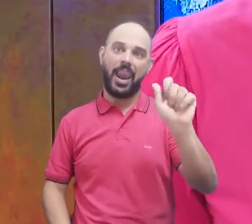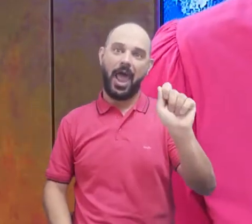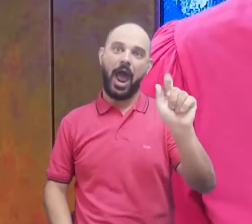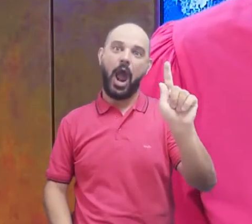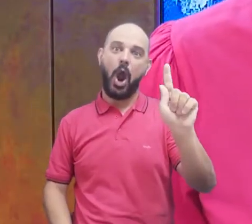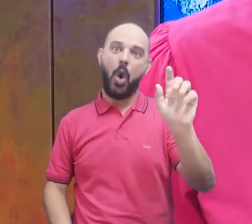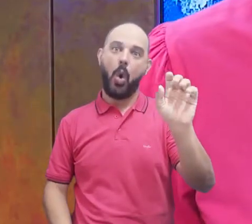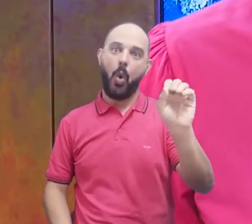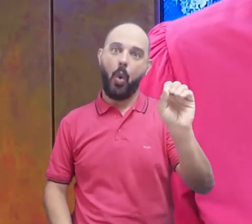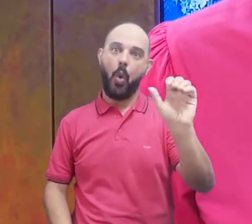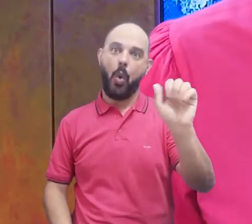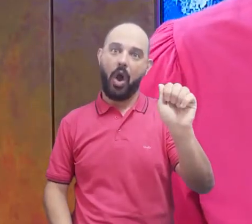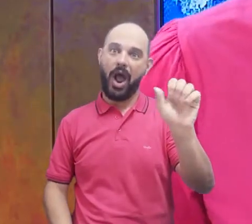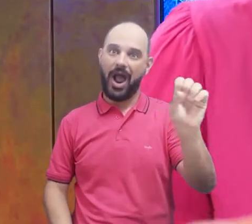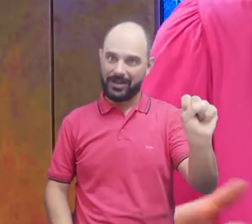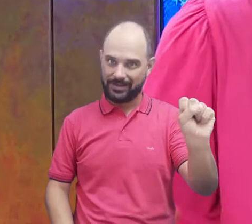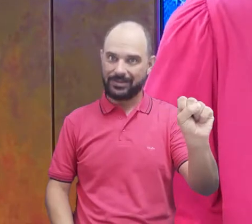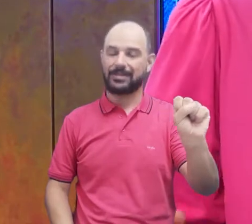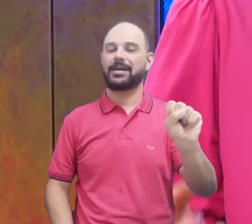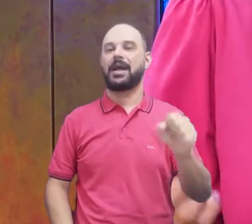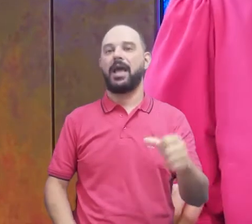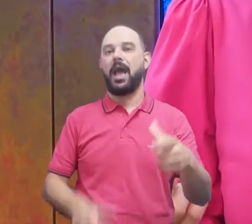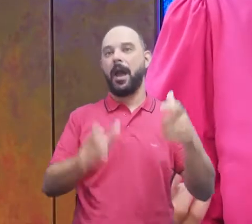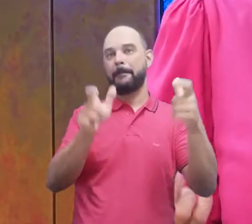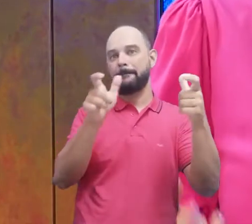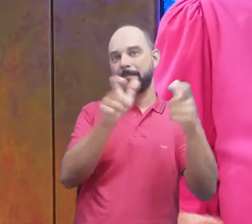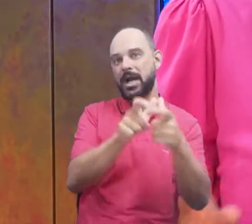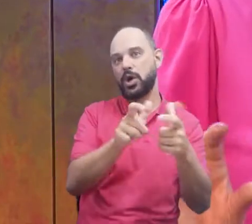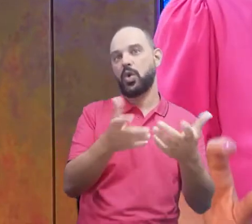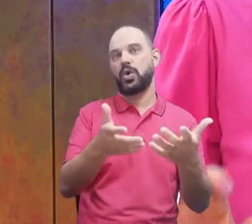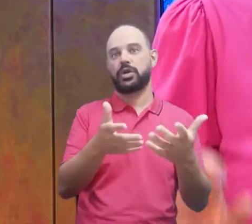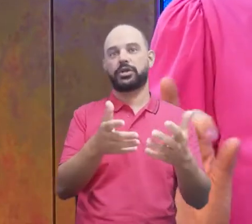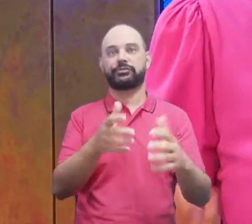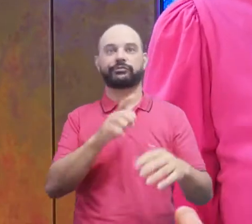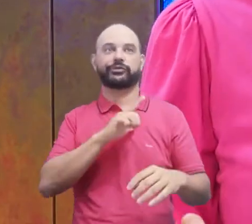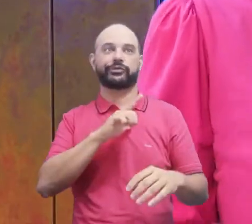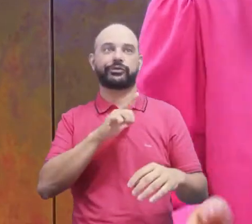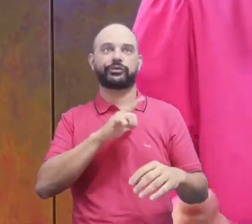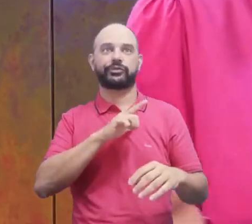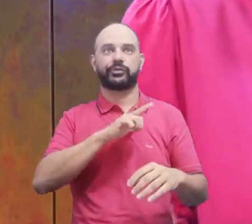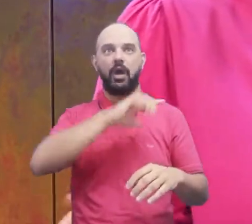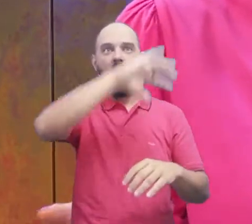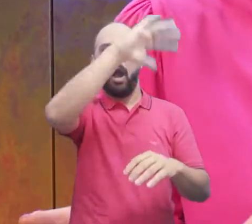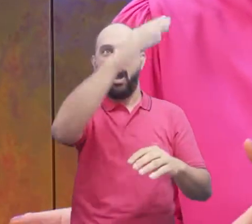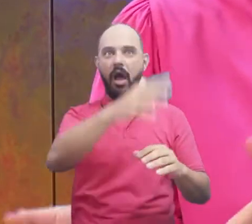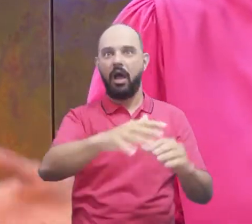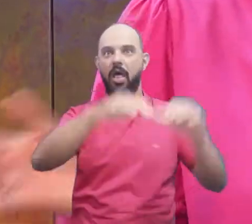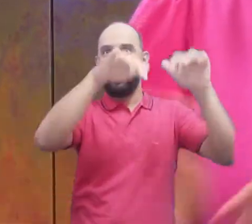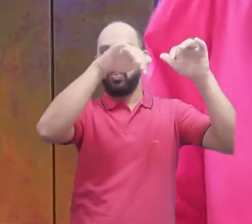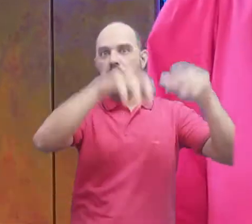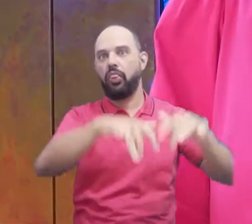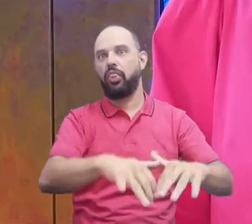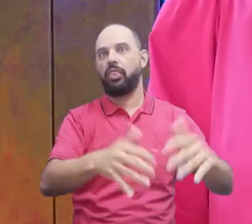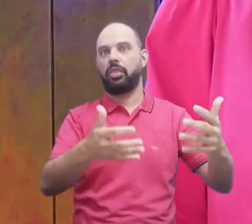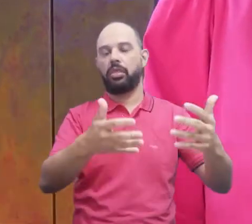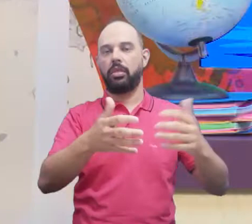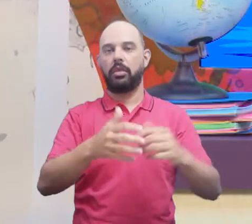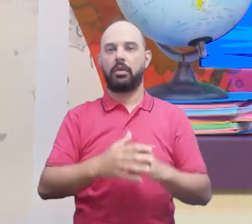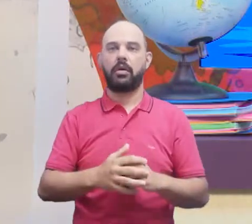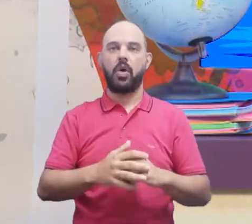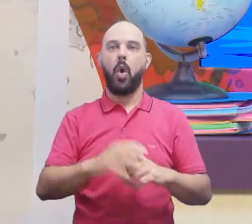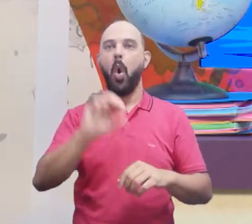menores, tipo um desmoronamento natural ou artificial, ou a mudança do curso de águas com